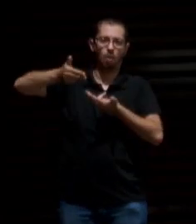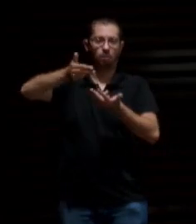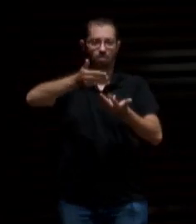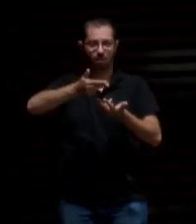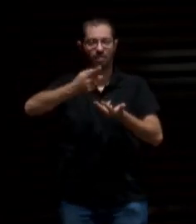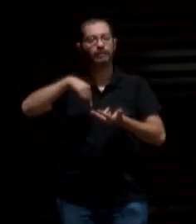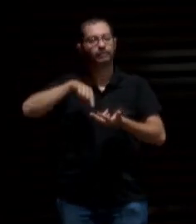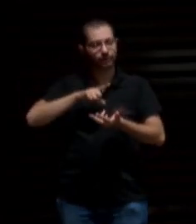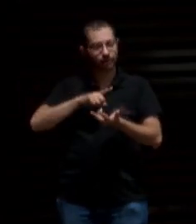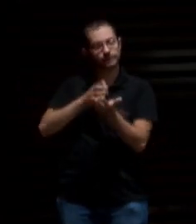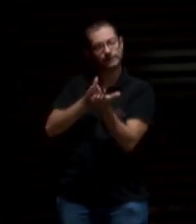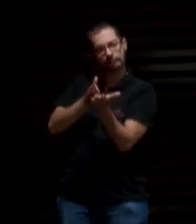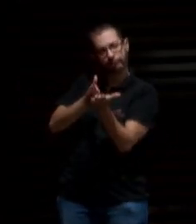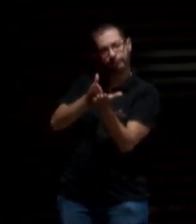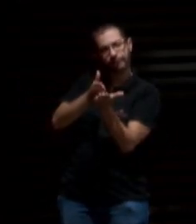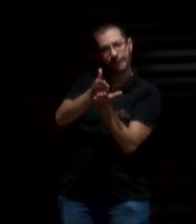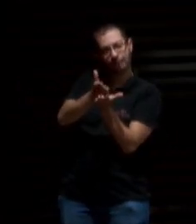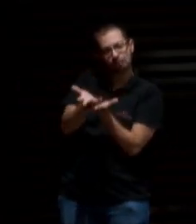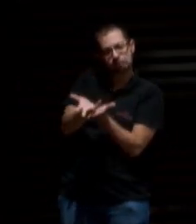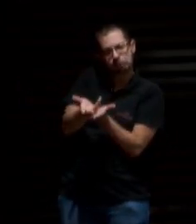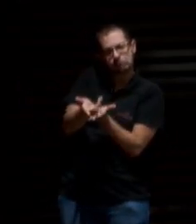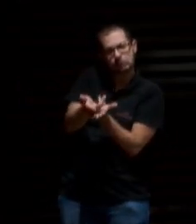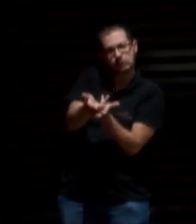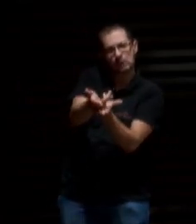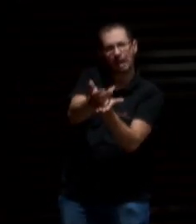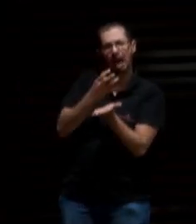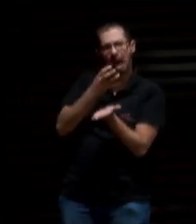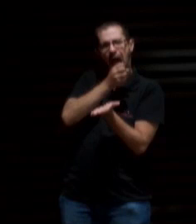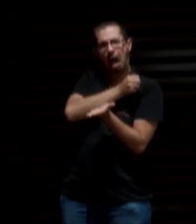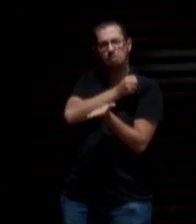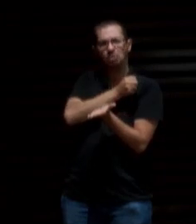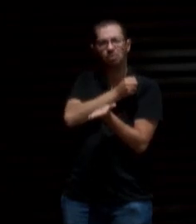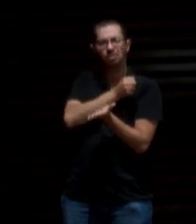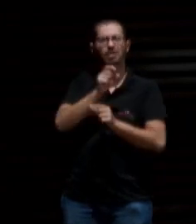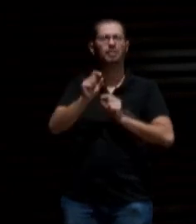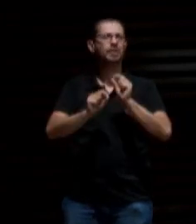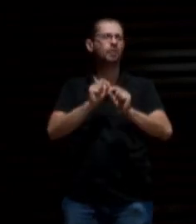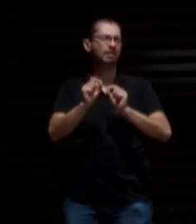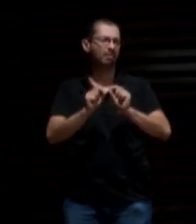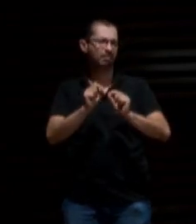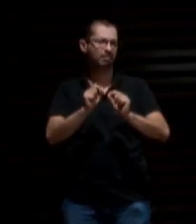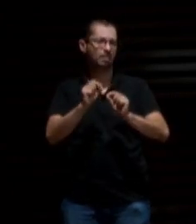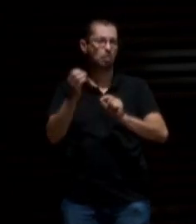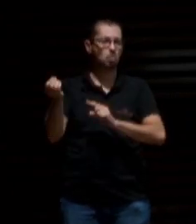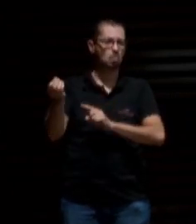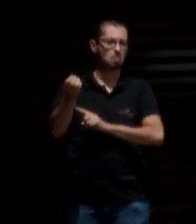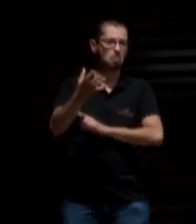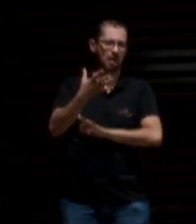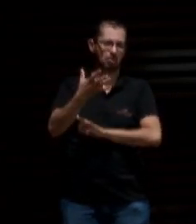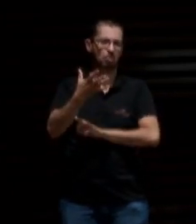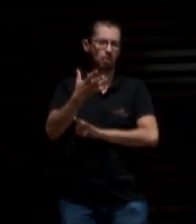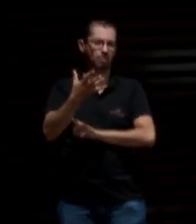a passos largos, numa velocidade que a gente nunca viu antes, para uma nova ordem